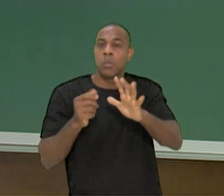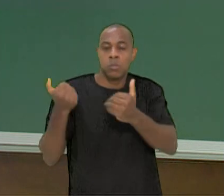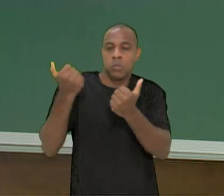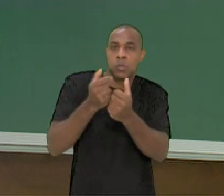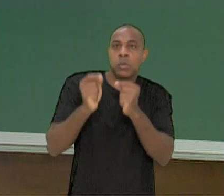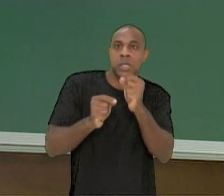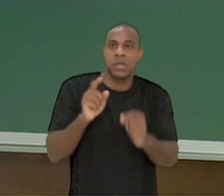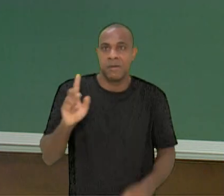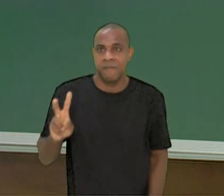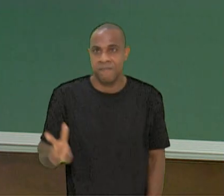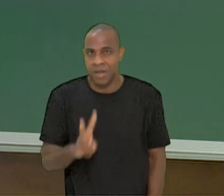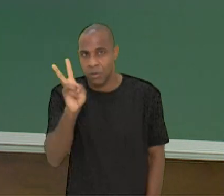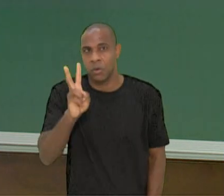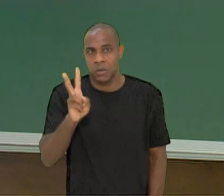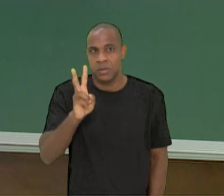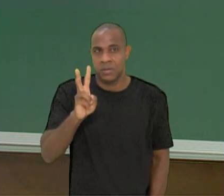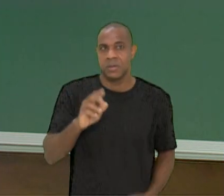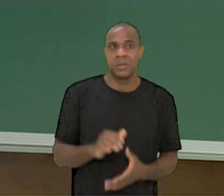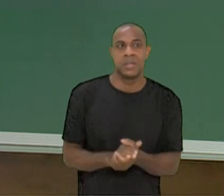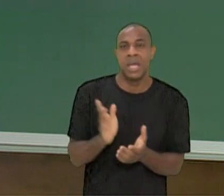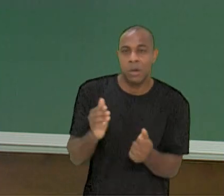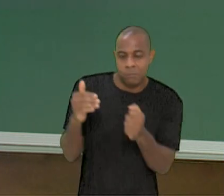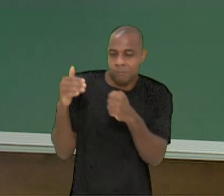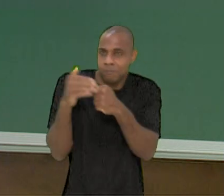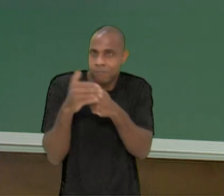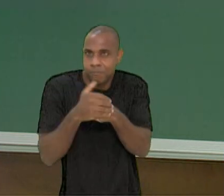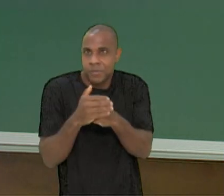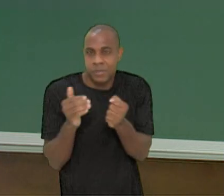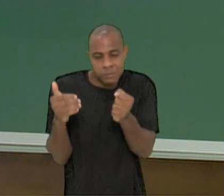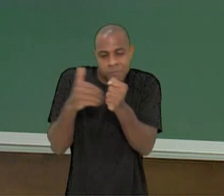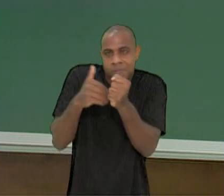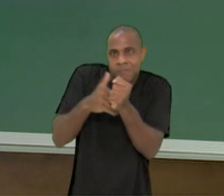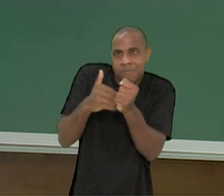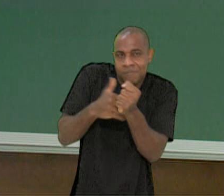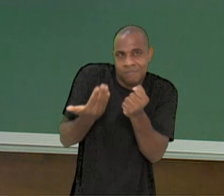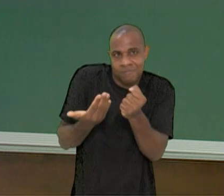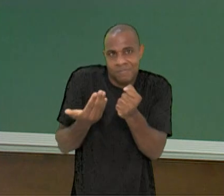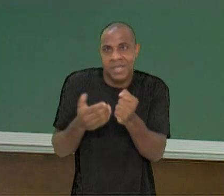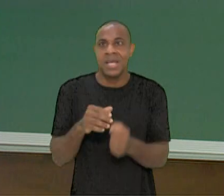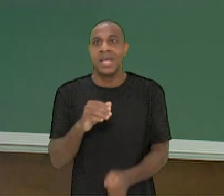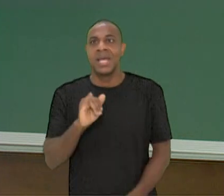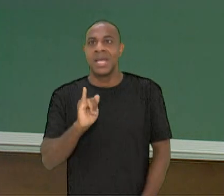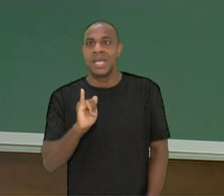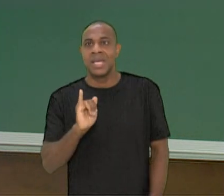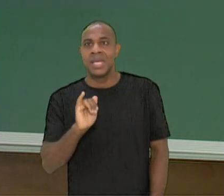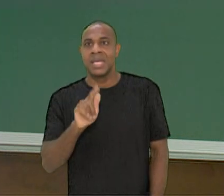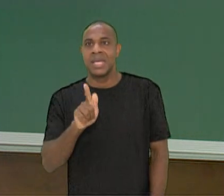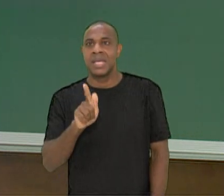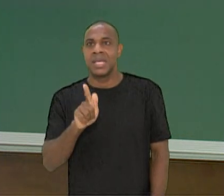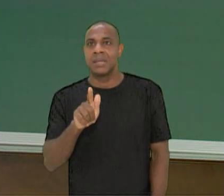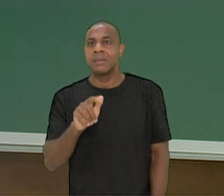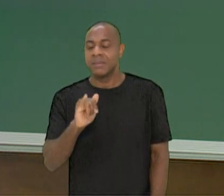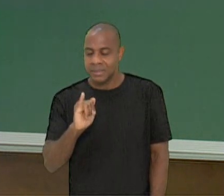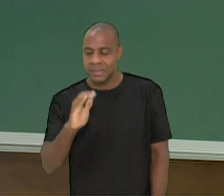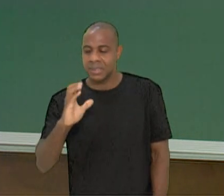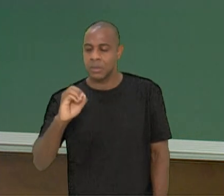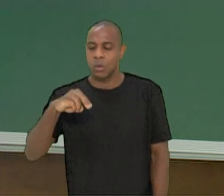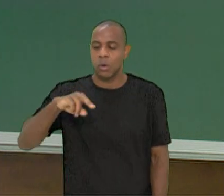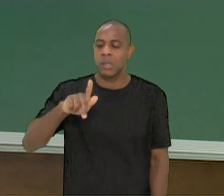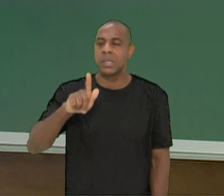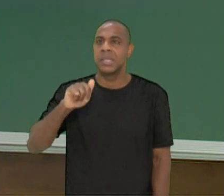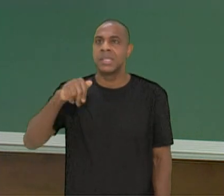chamadas variáveis. Em alguns momentos elas também recebem o nome de incógnita, embora o nome incógnita seja mais adequado para